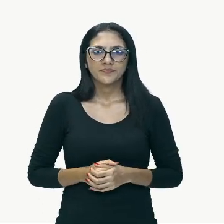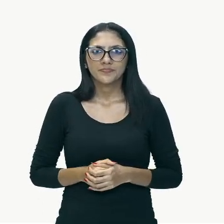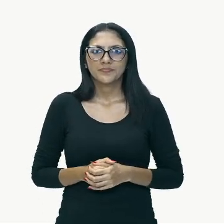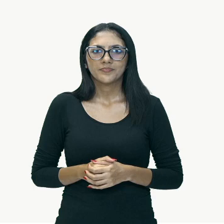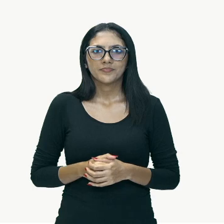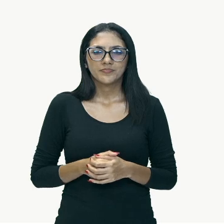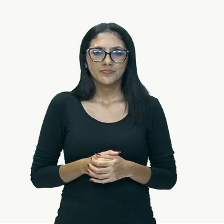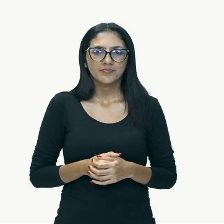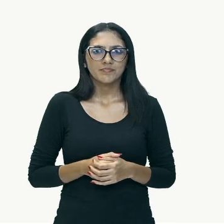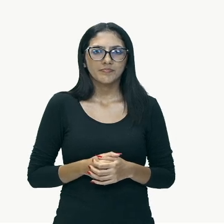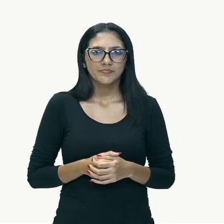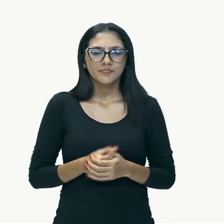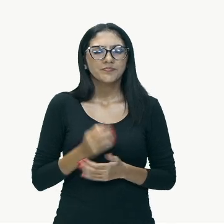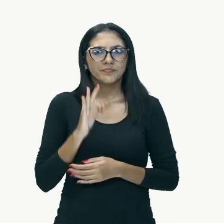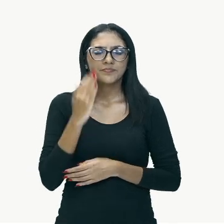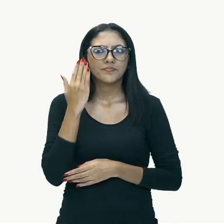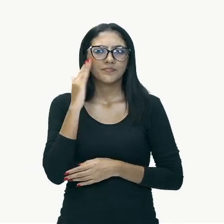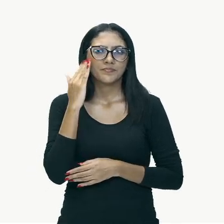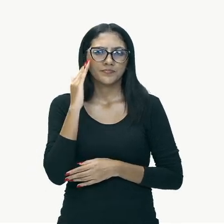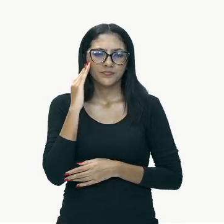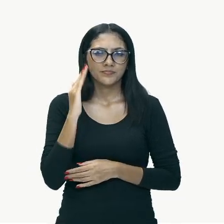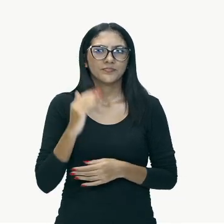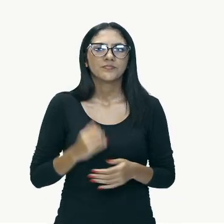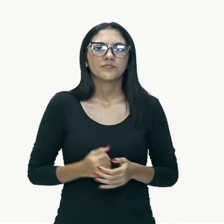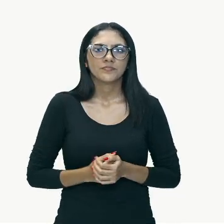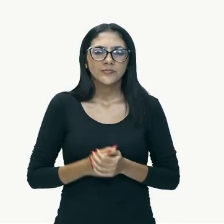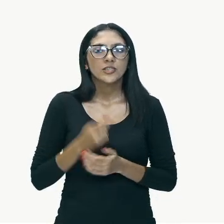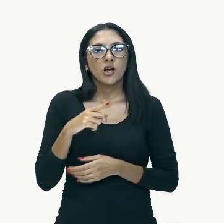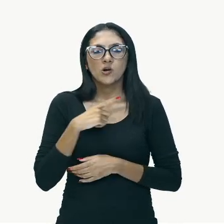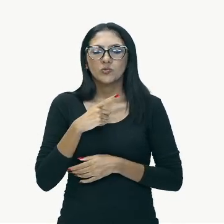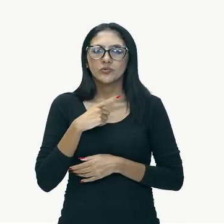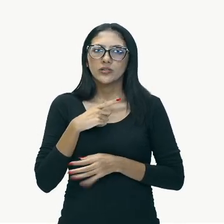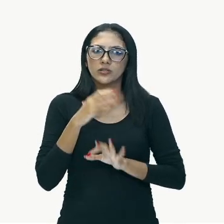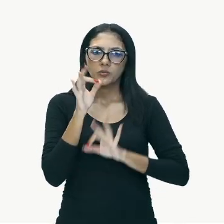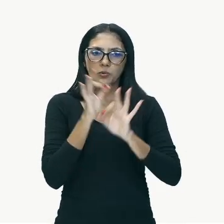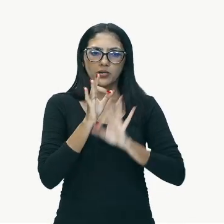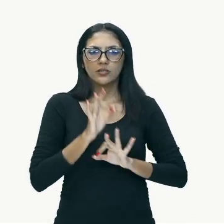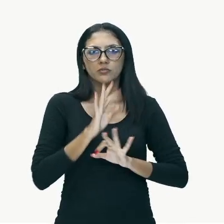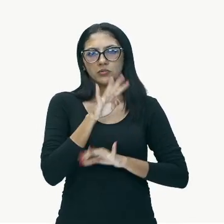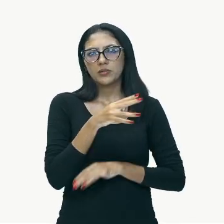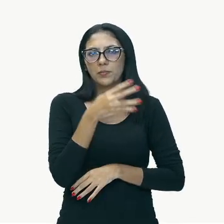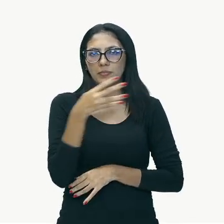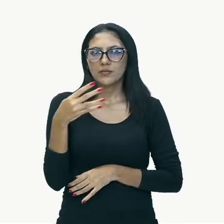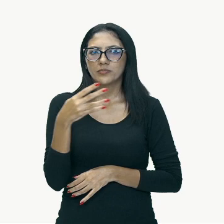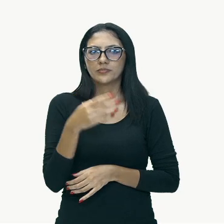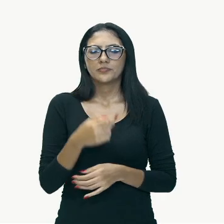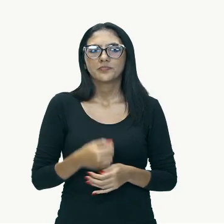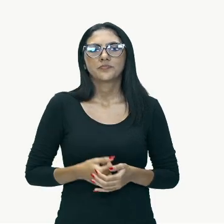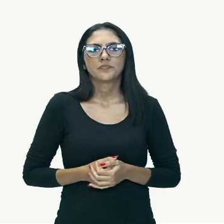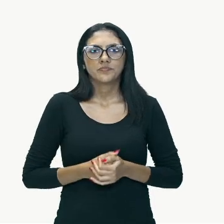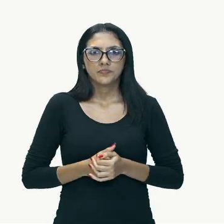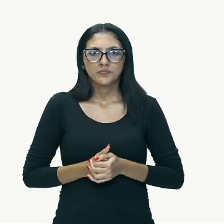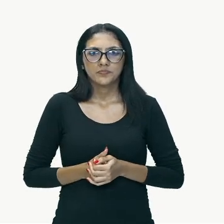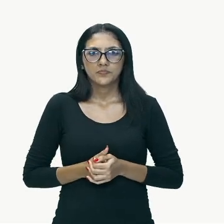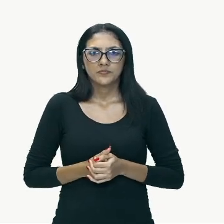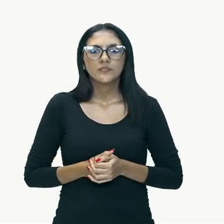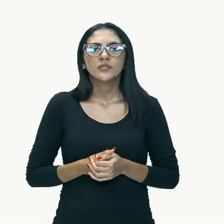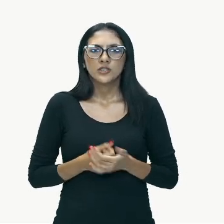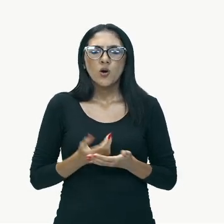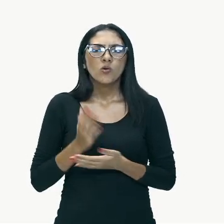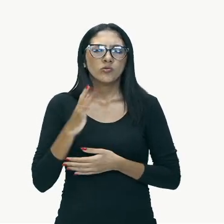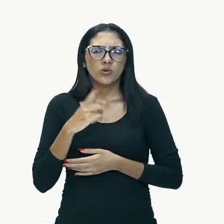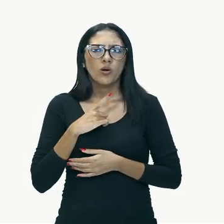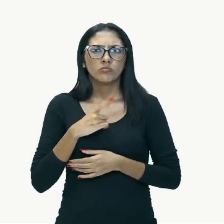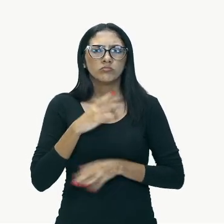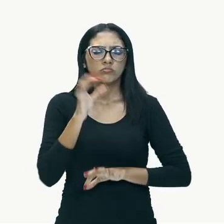25, tá? Então fica dessa forma. Então após, né, ter organizado o que